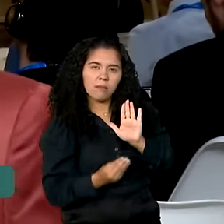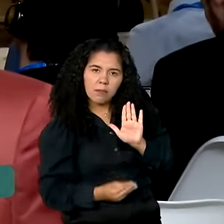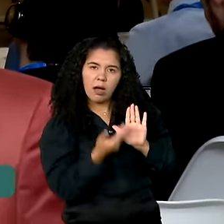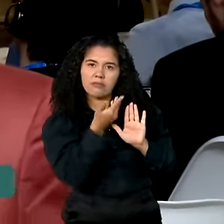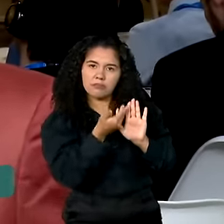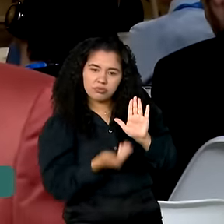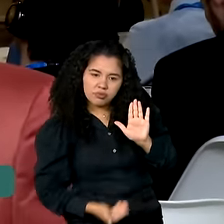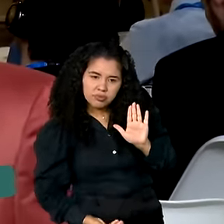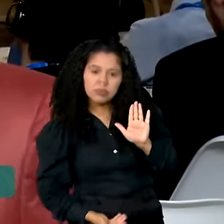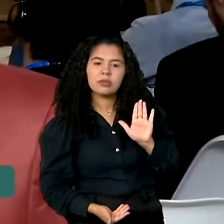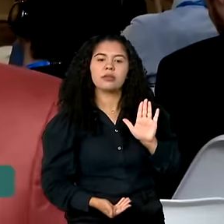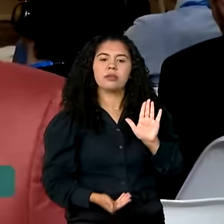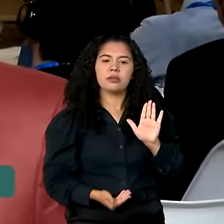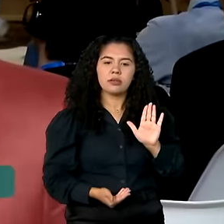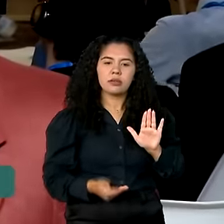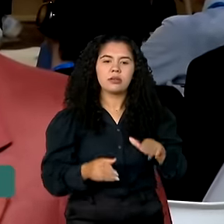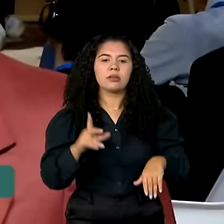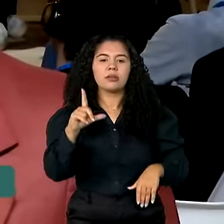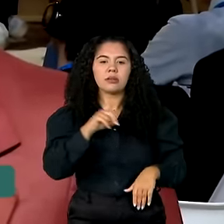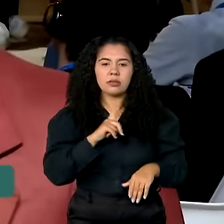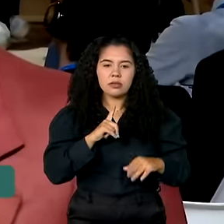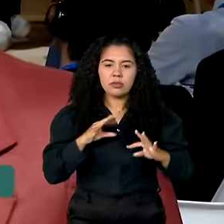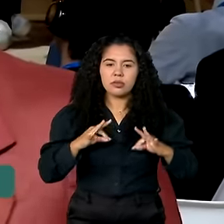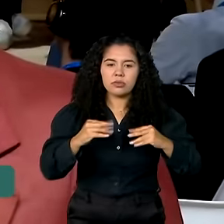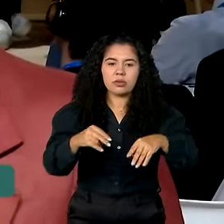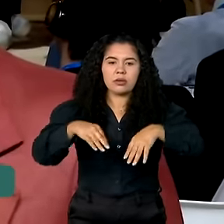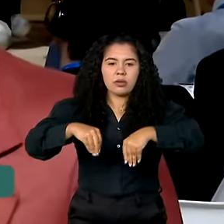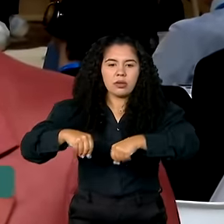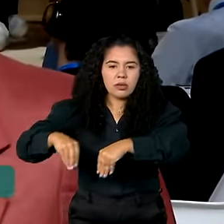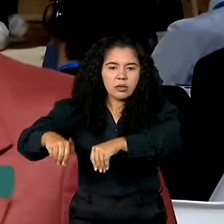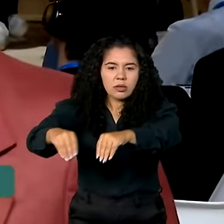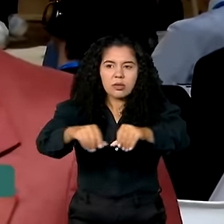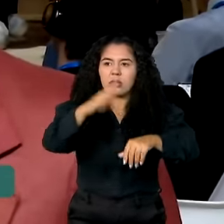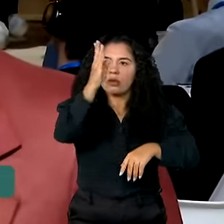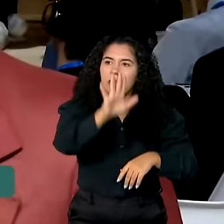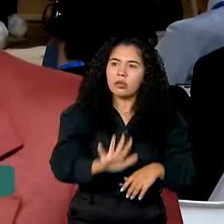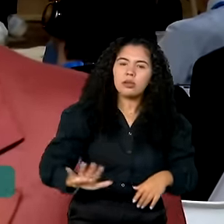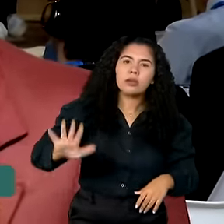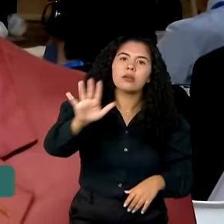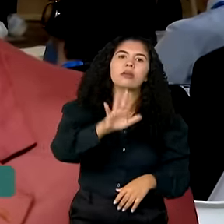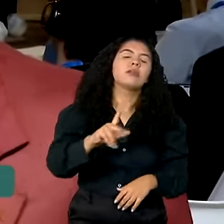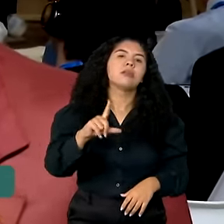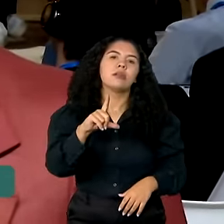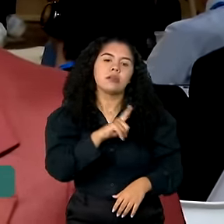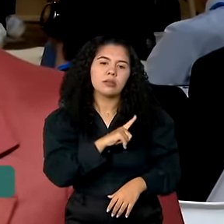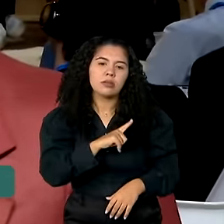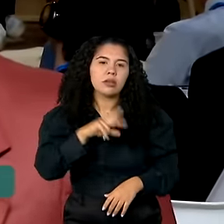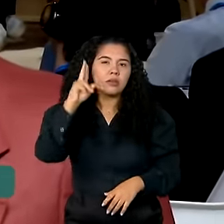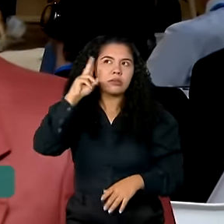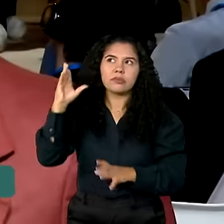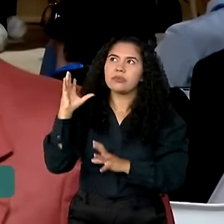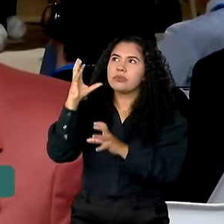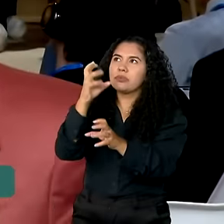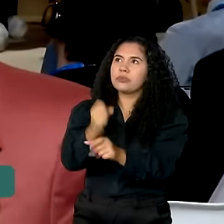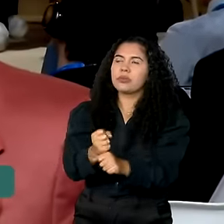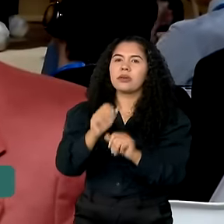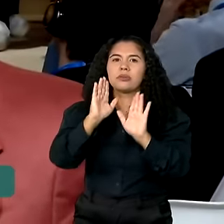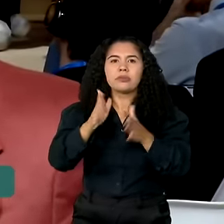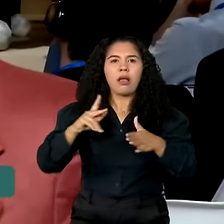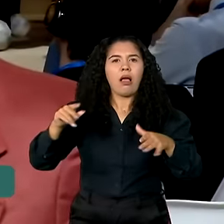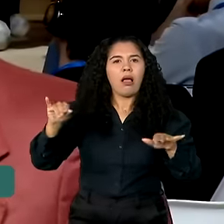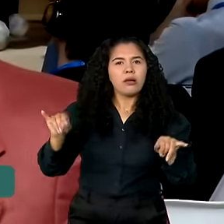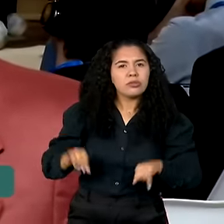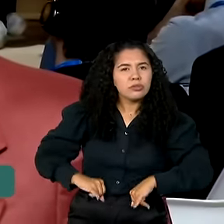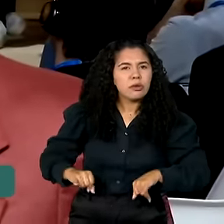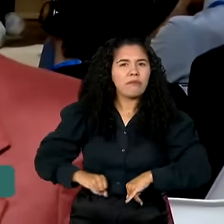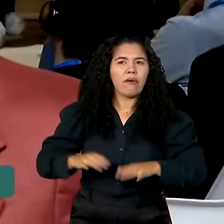nos territórios, em todos os territórios do Brasil, nos lugares onde contém essas pessoas que estão historicamente vulnerabilizadas. Já existem várias